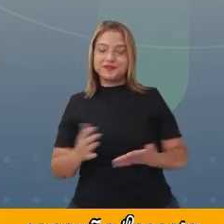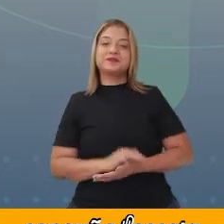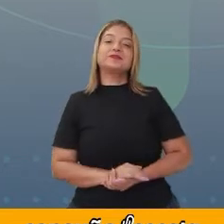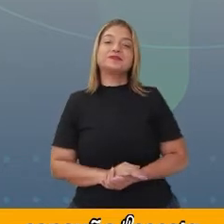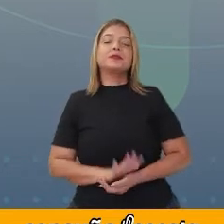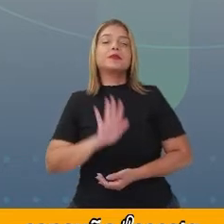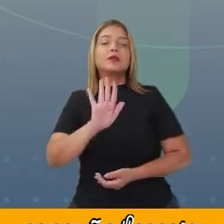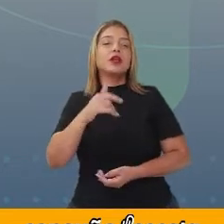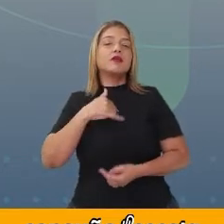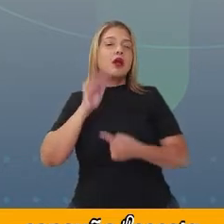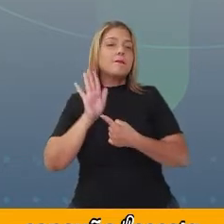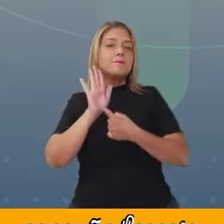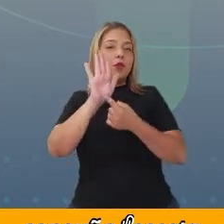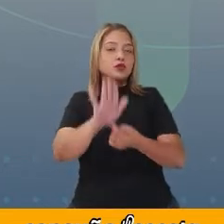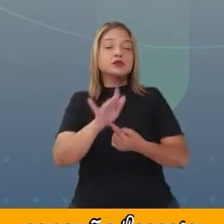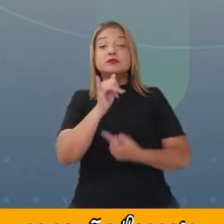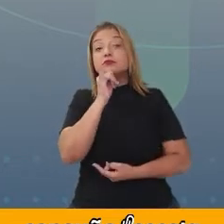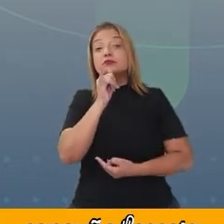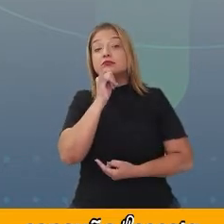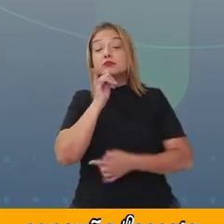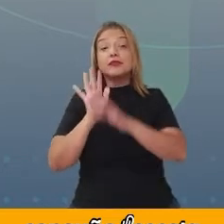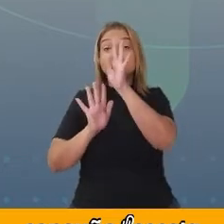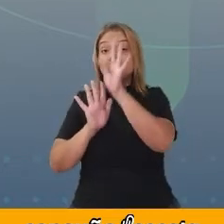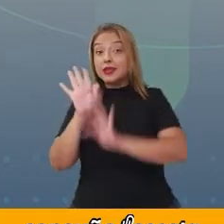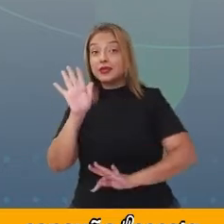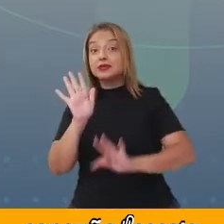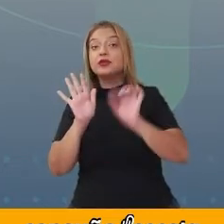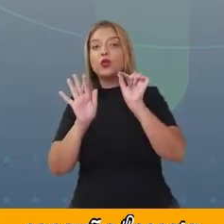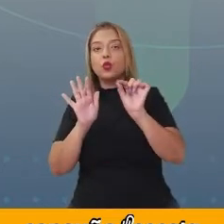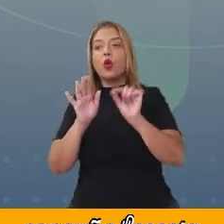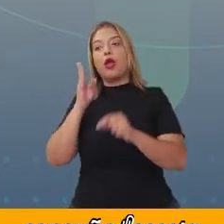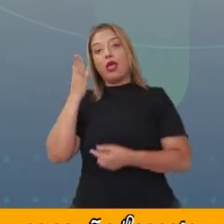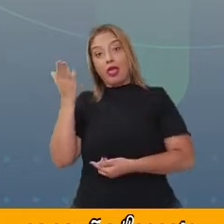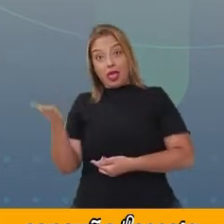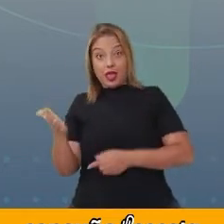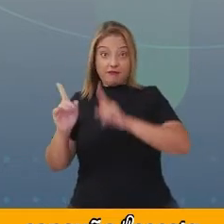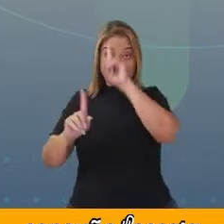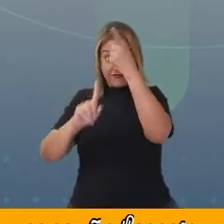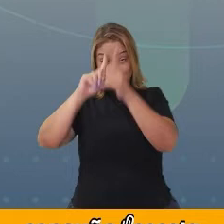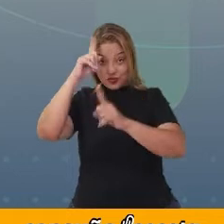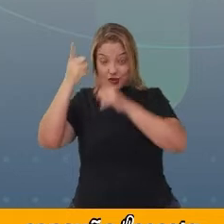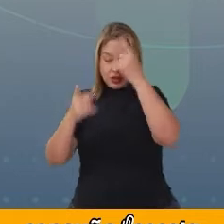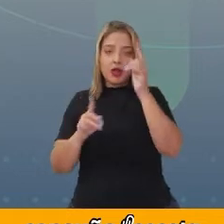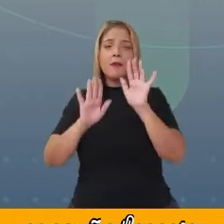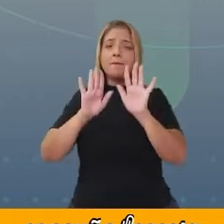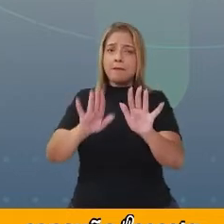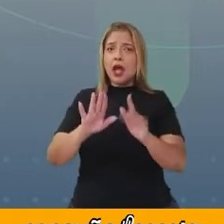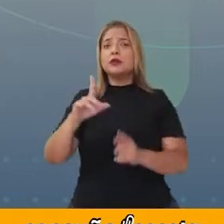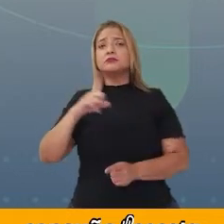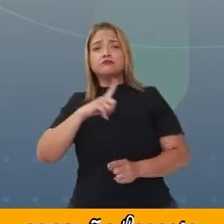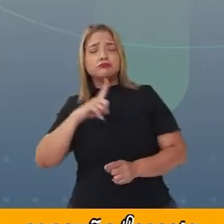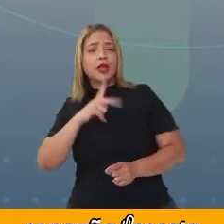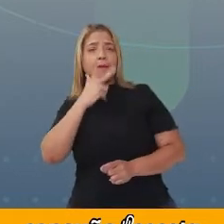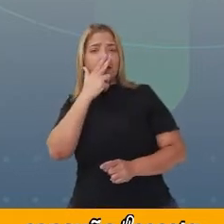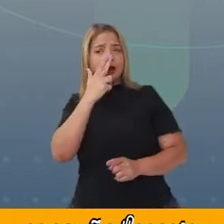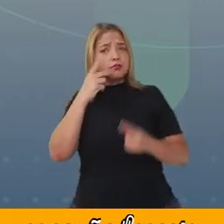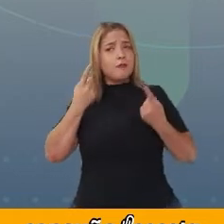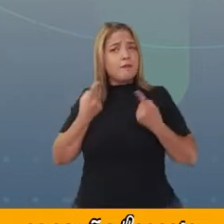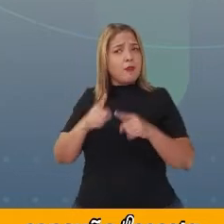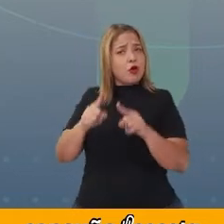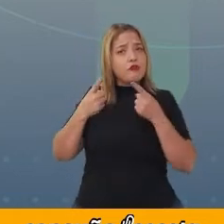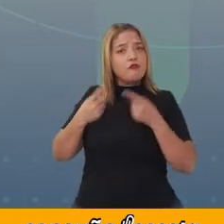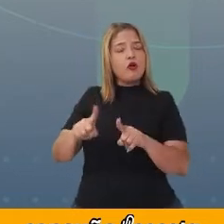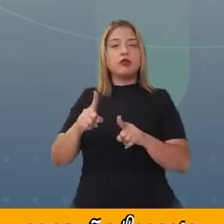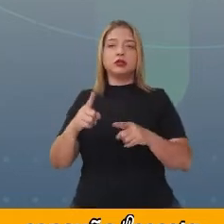eu vou trazer aqui para vocês o exemplo de um texto ficcional, mas que provoca várias reações